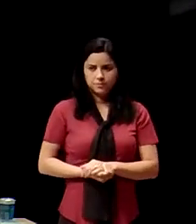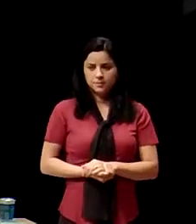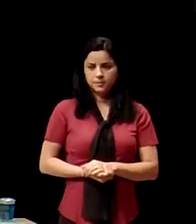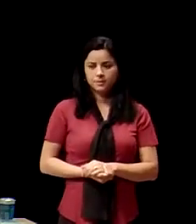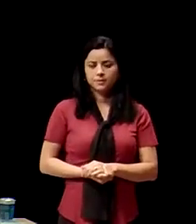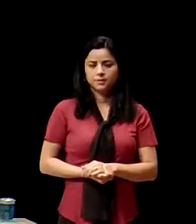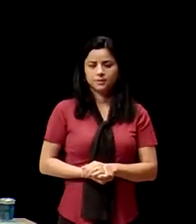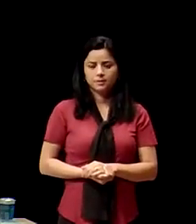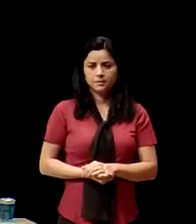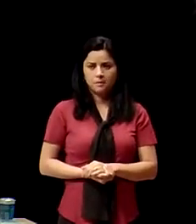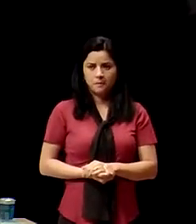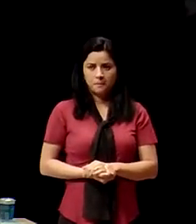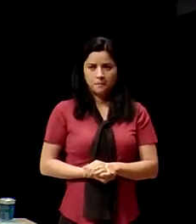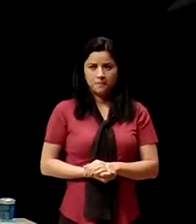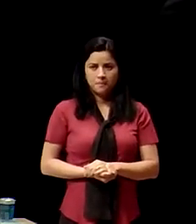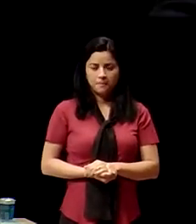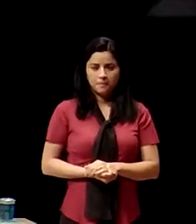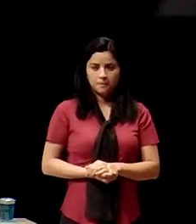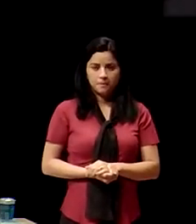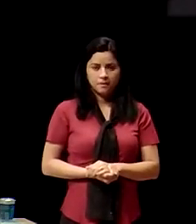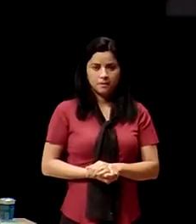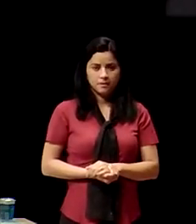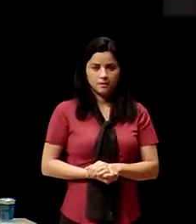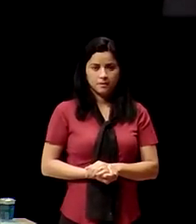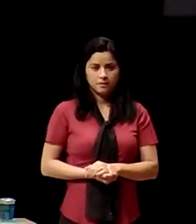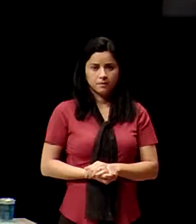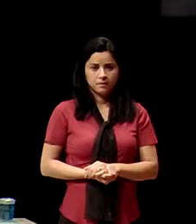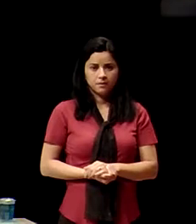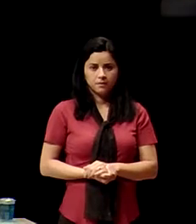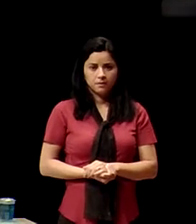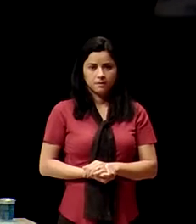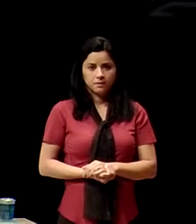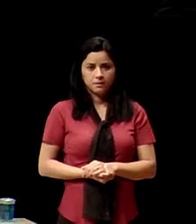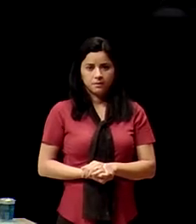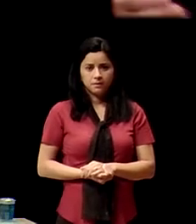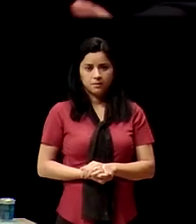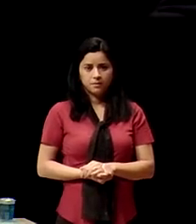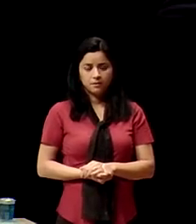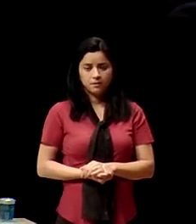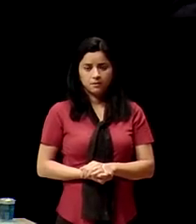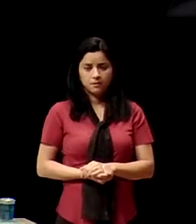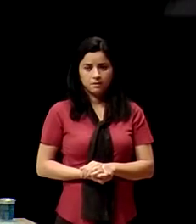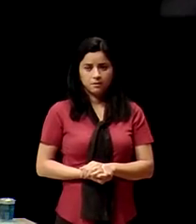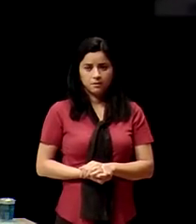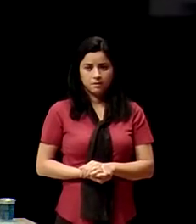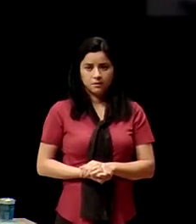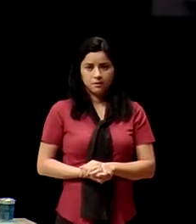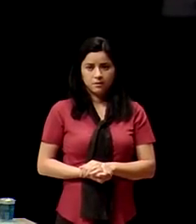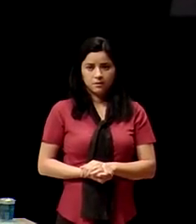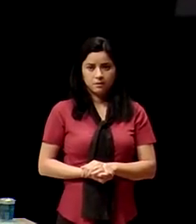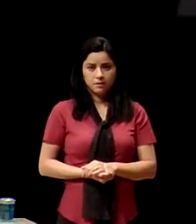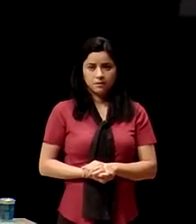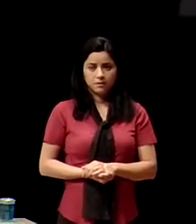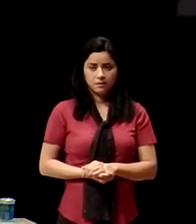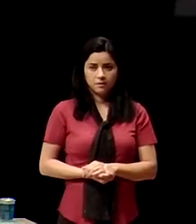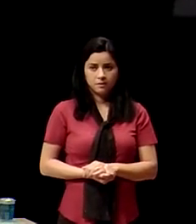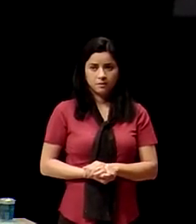the so-called life world orientation launched